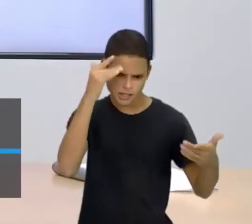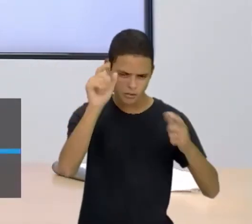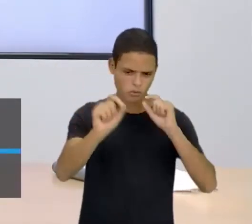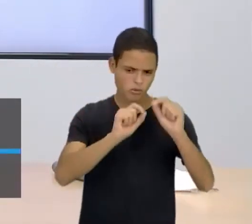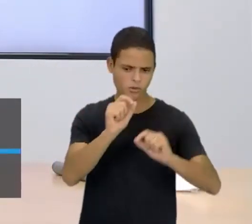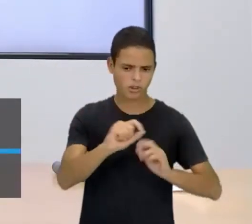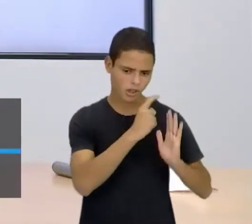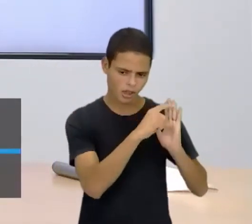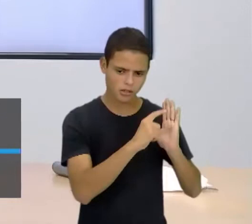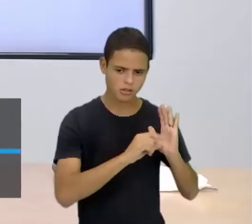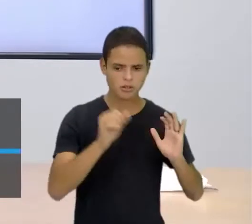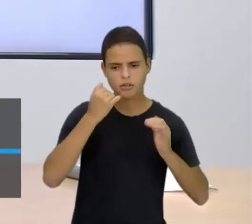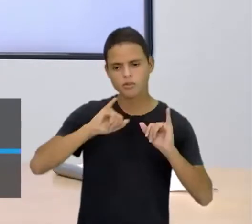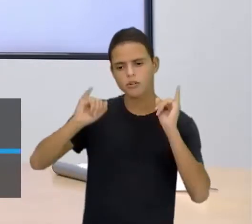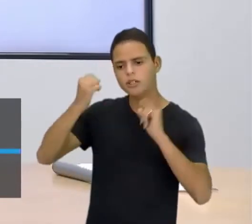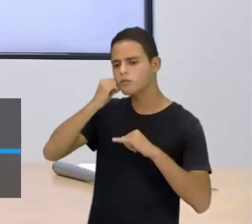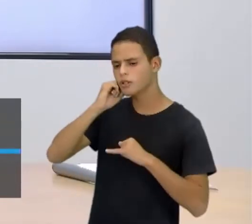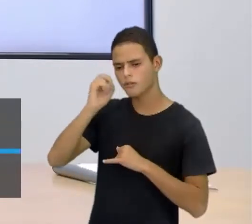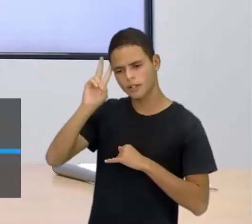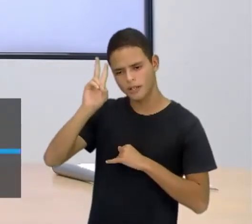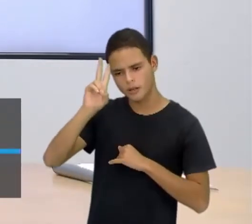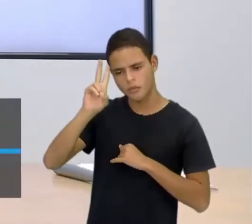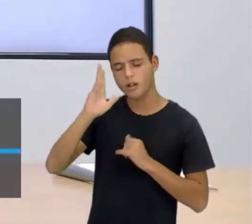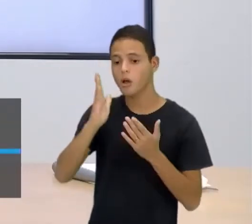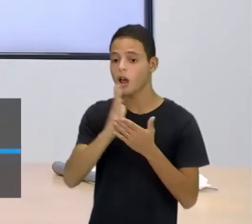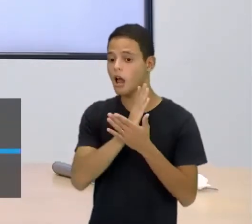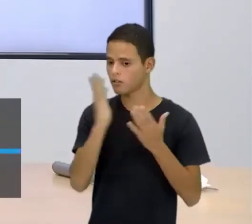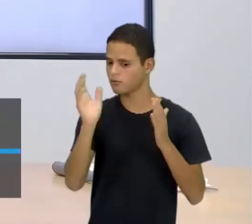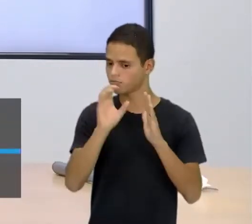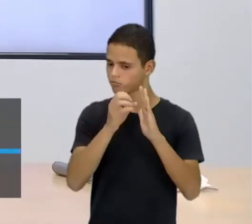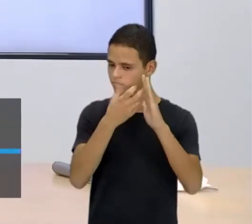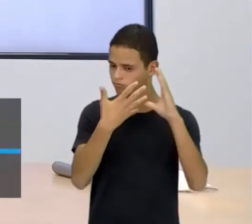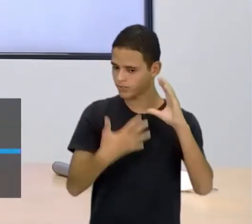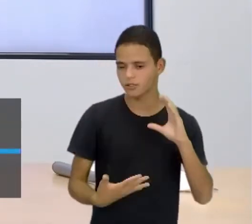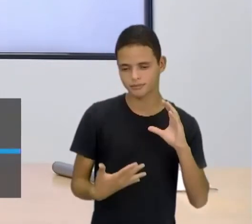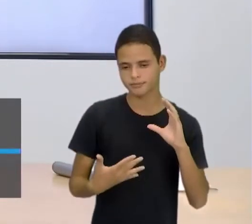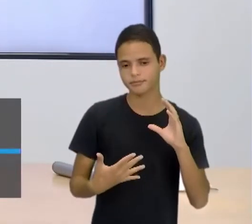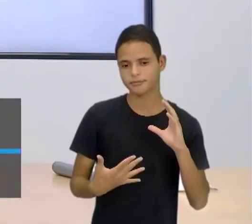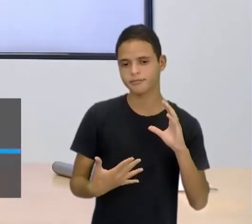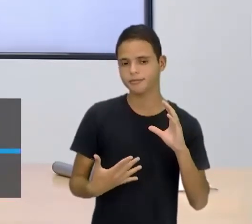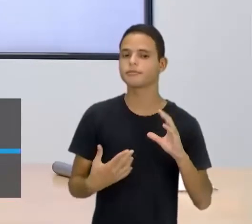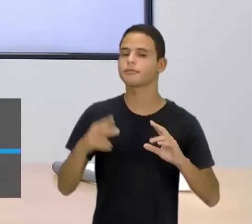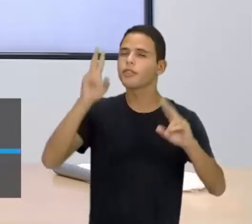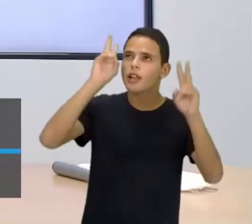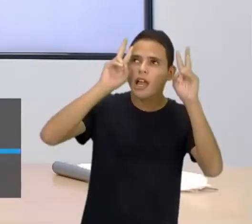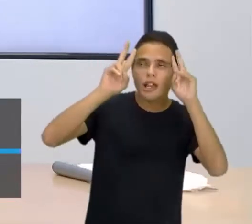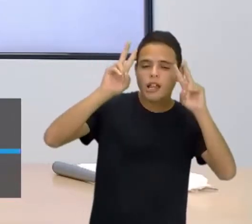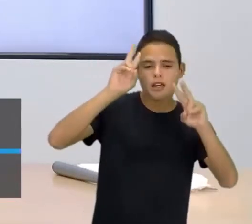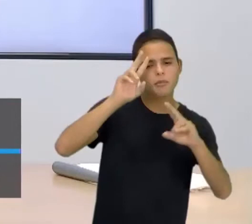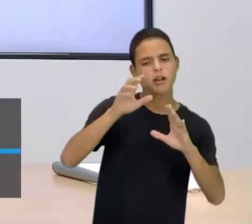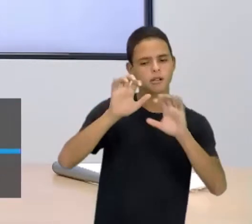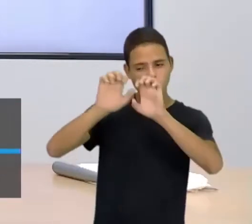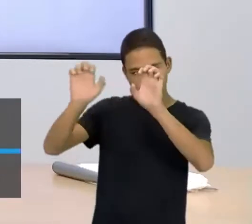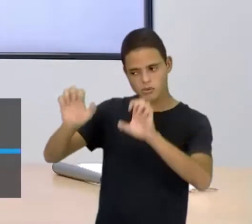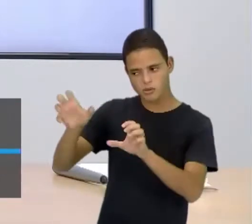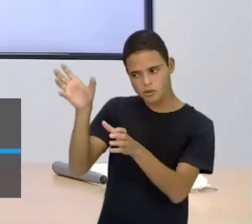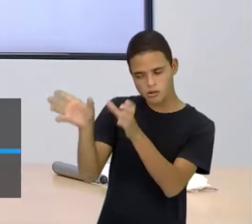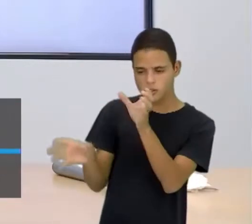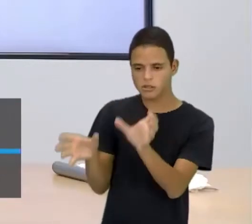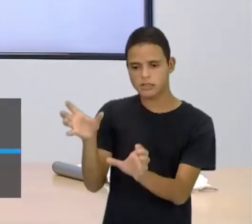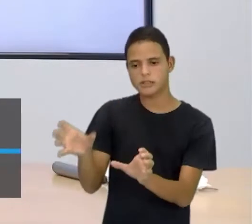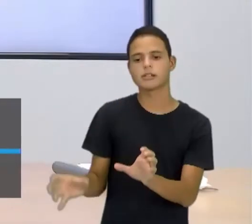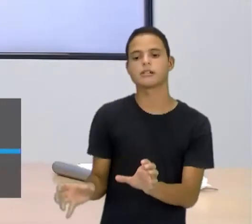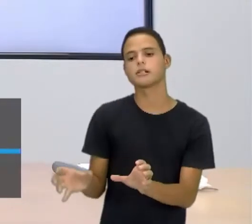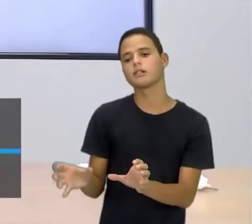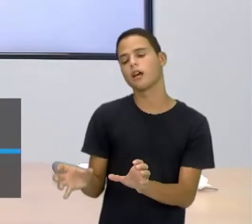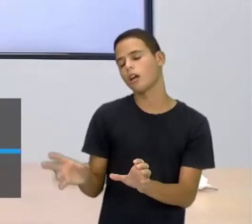científica. Eu vou colocar na tela aí para vocês algumas das definições, algo que relembra ou lembra a estrutura e